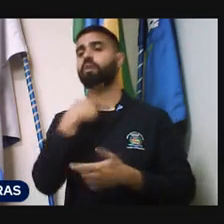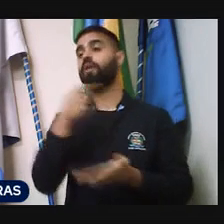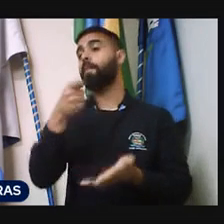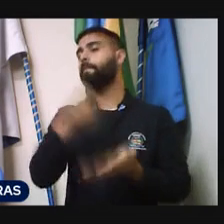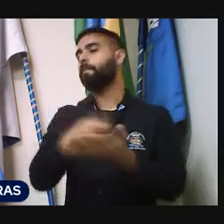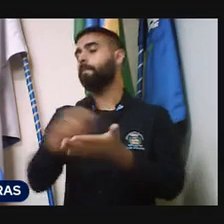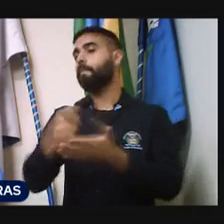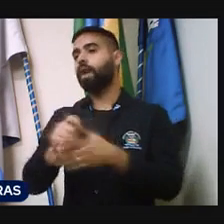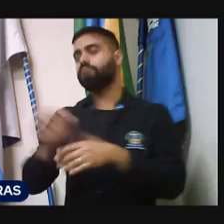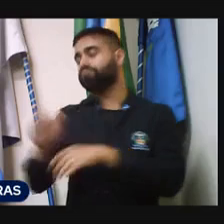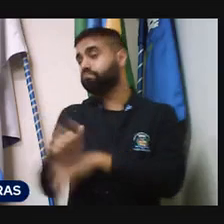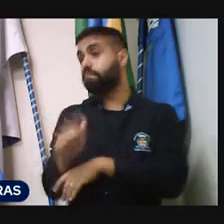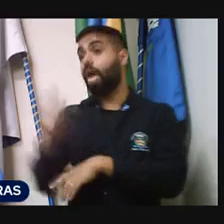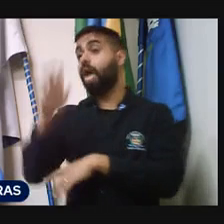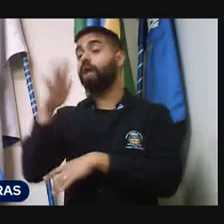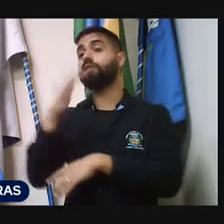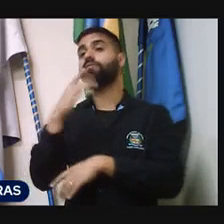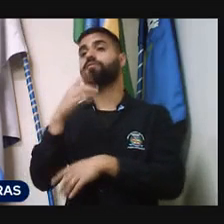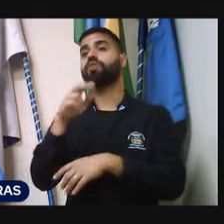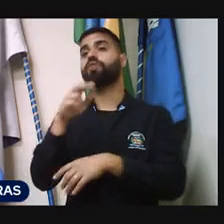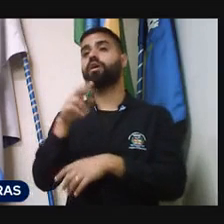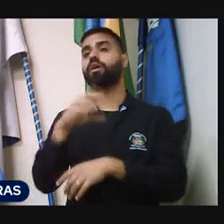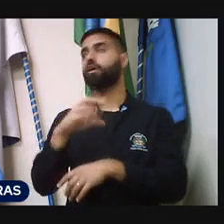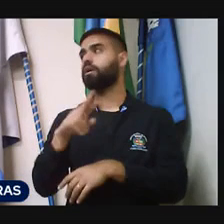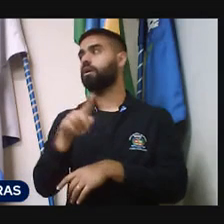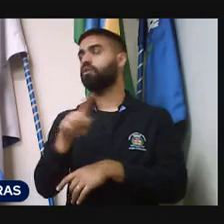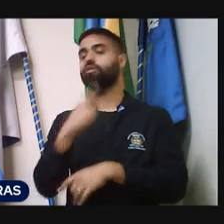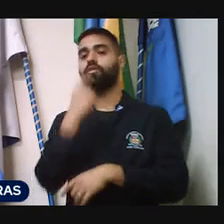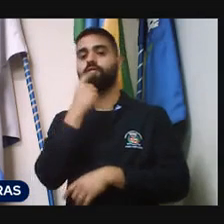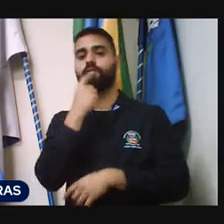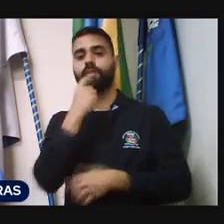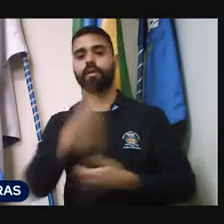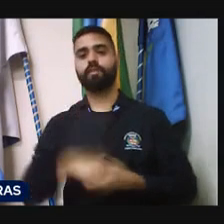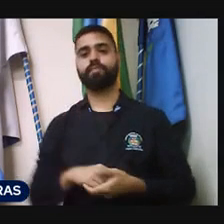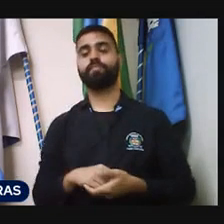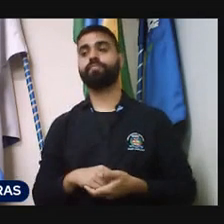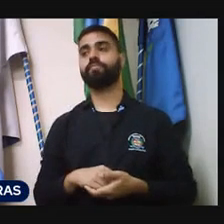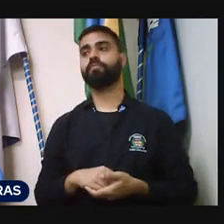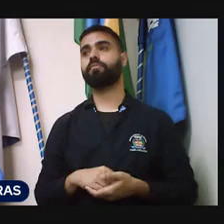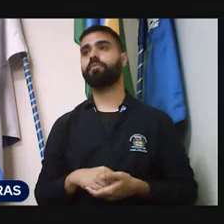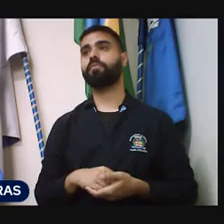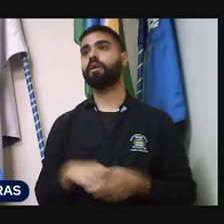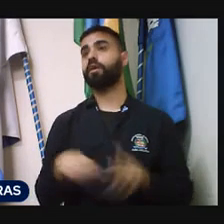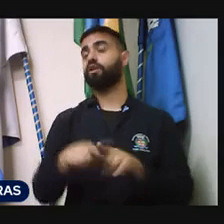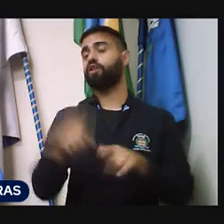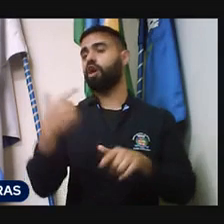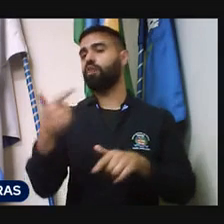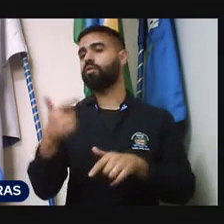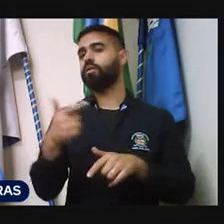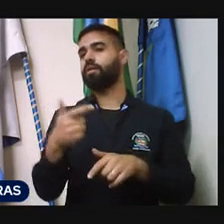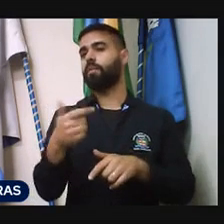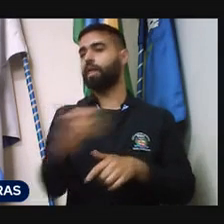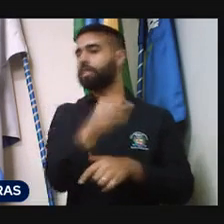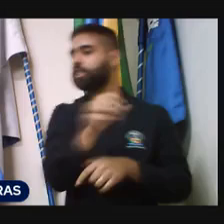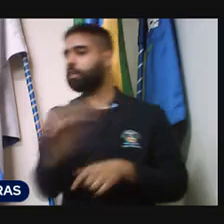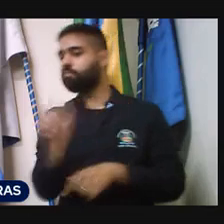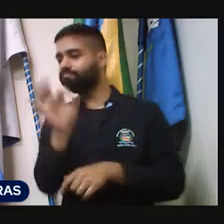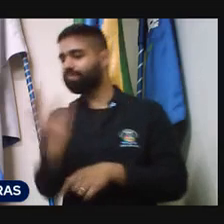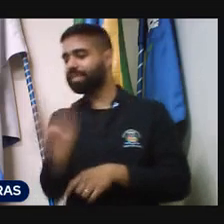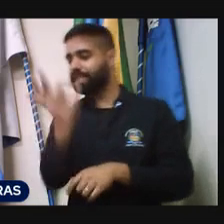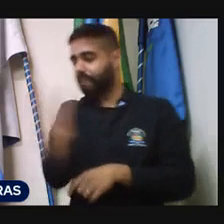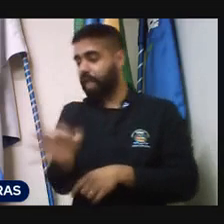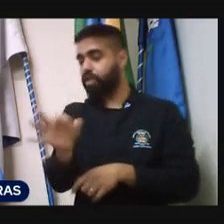pagar valores milionários a Cruz Vermelha e lá na Biquinha não ter o serviço cento adequado então